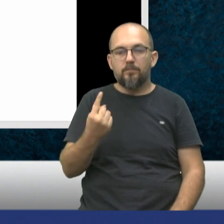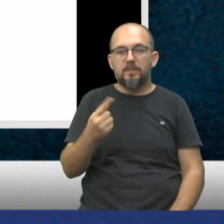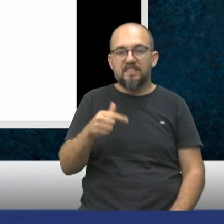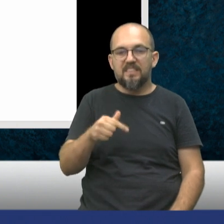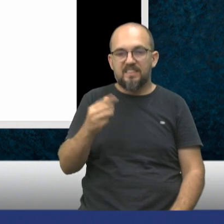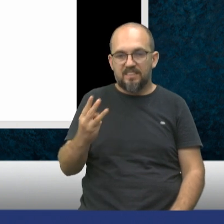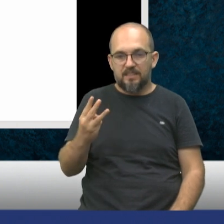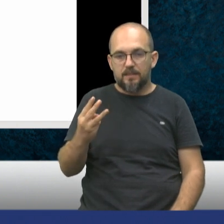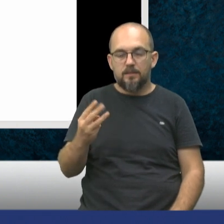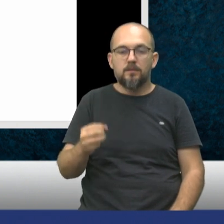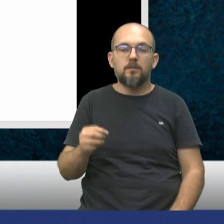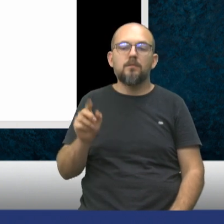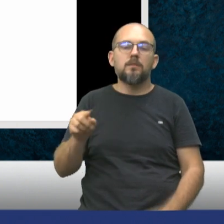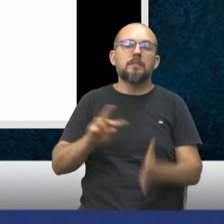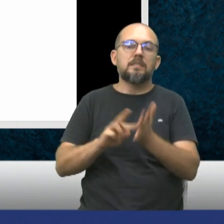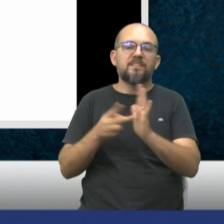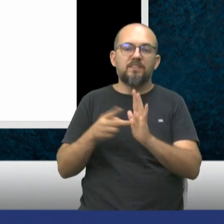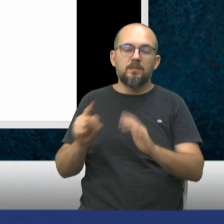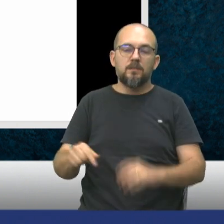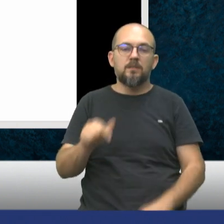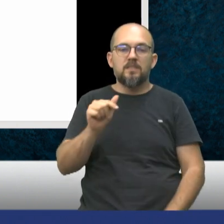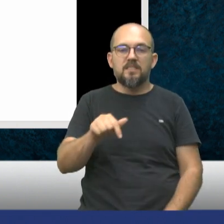22.791.173. Isso representa